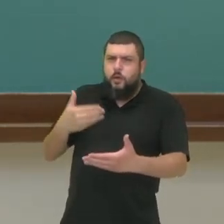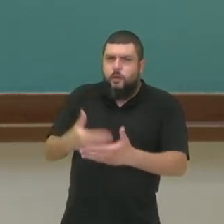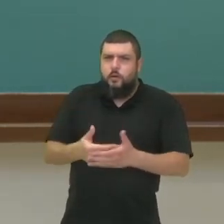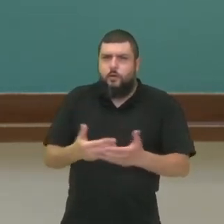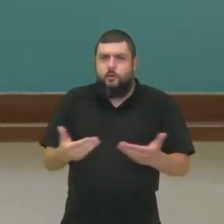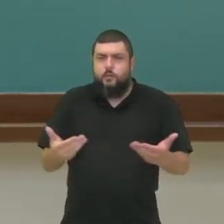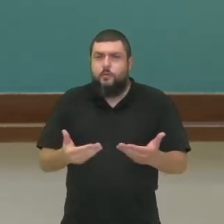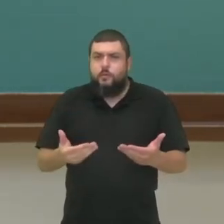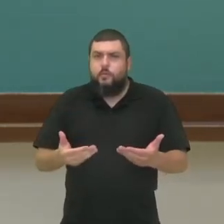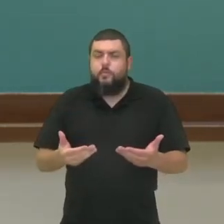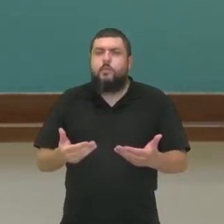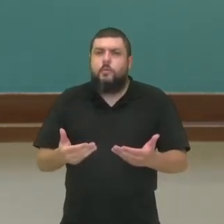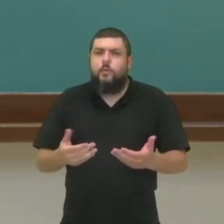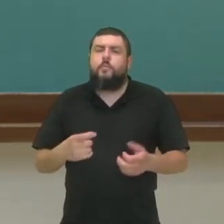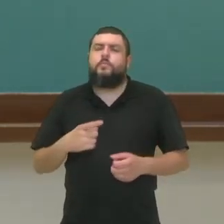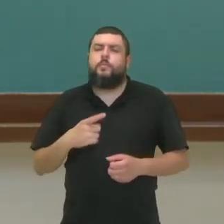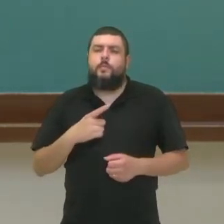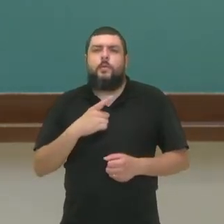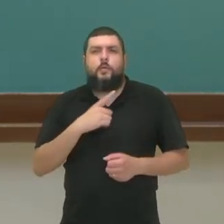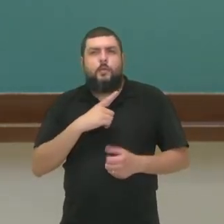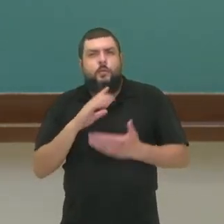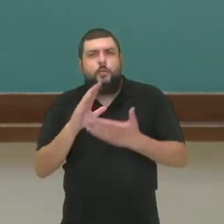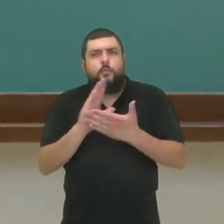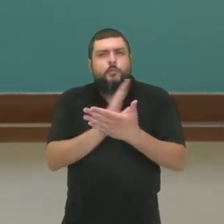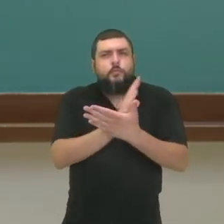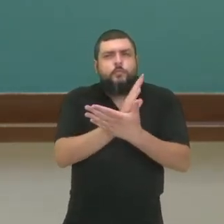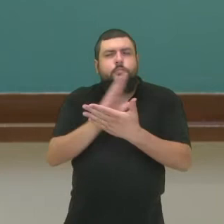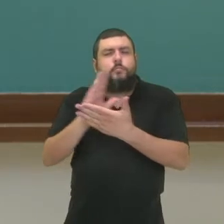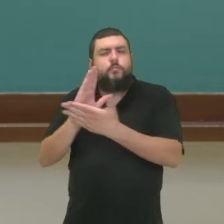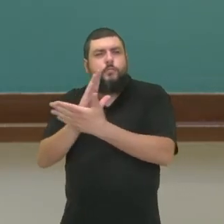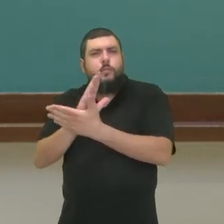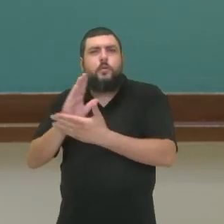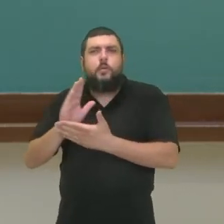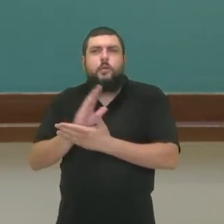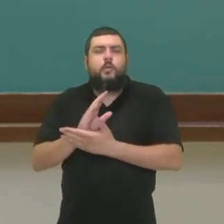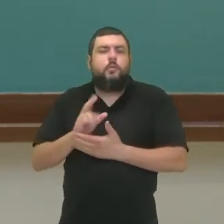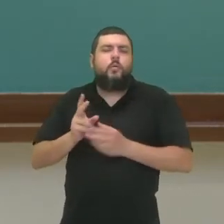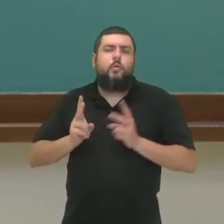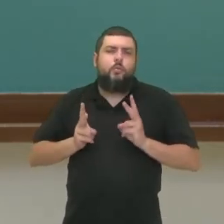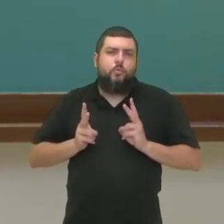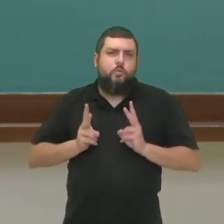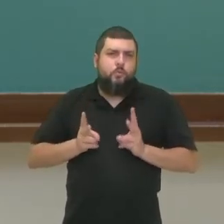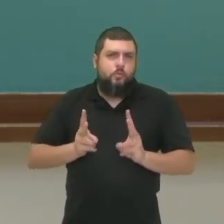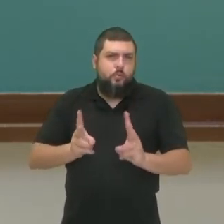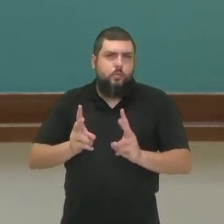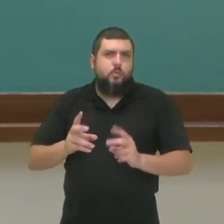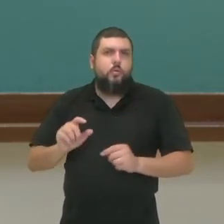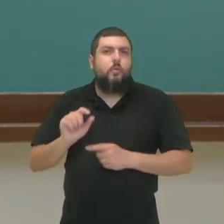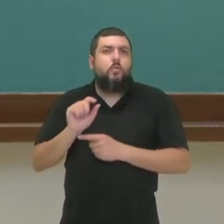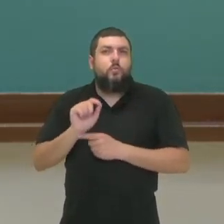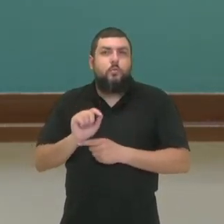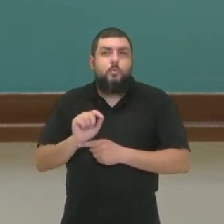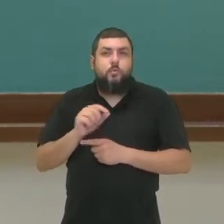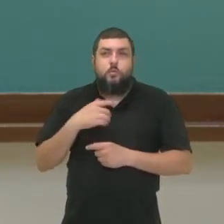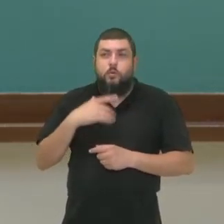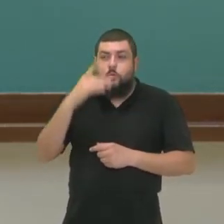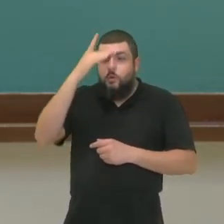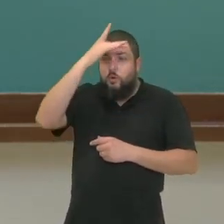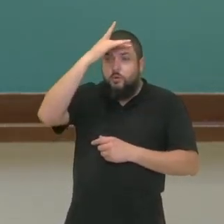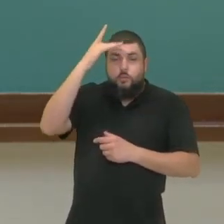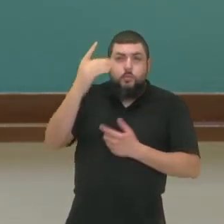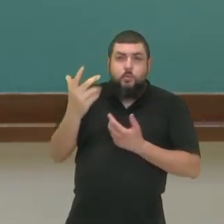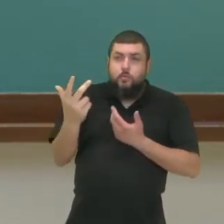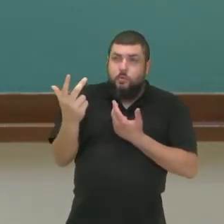humanidade ainda persiste com essa situação horrível de tornar uma outra